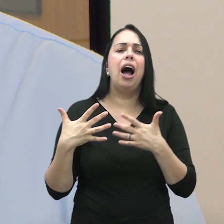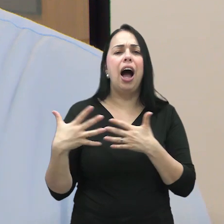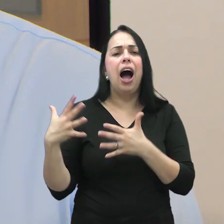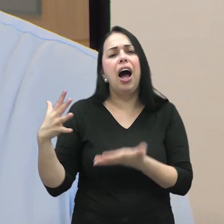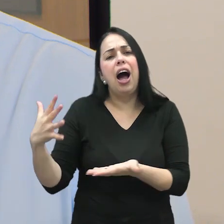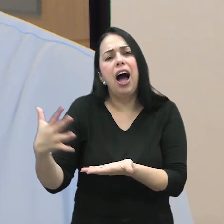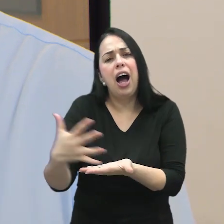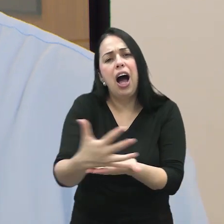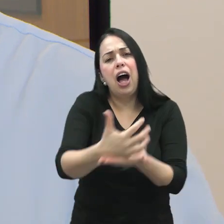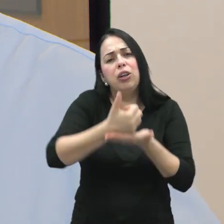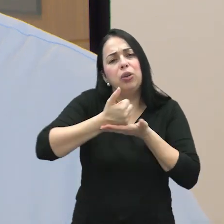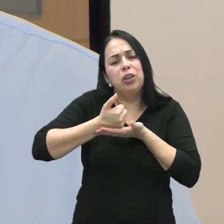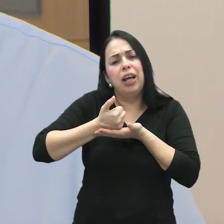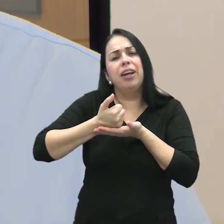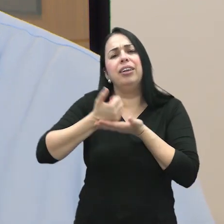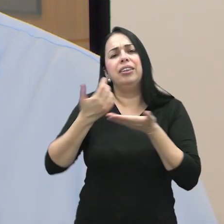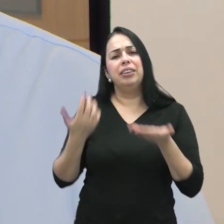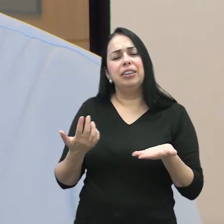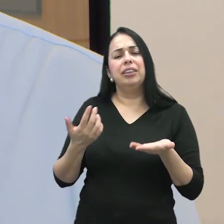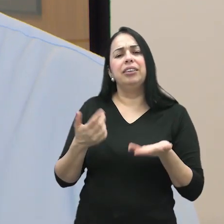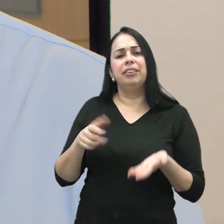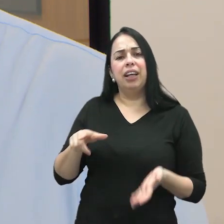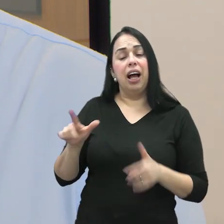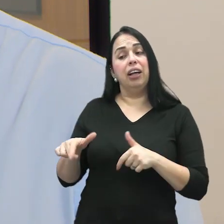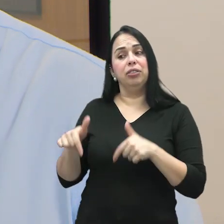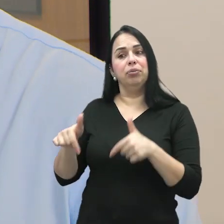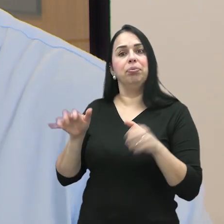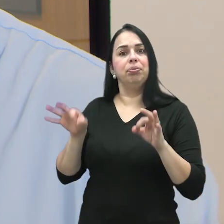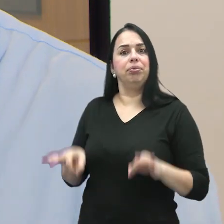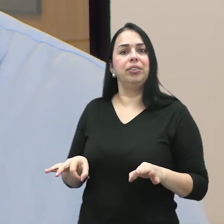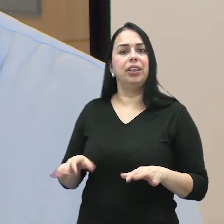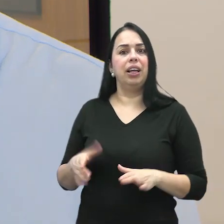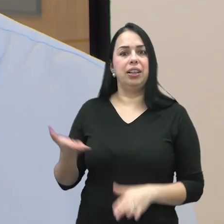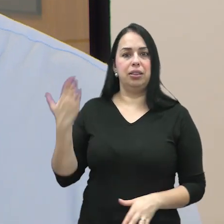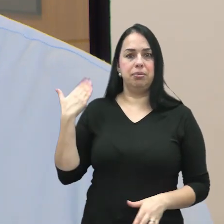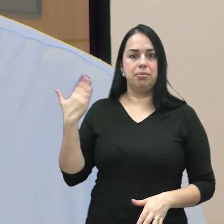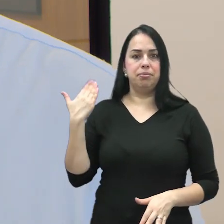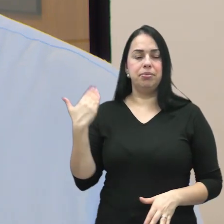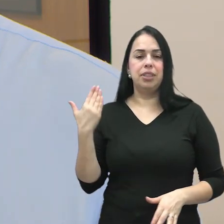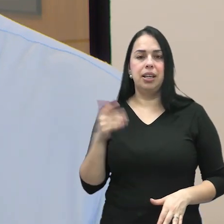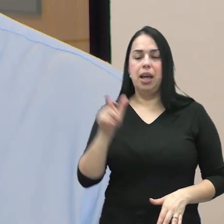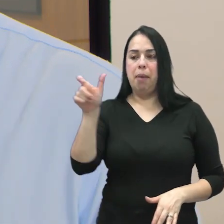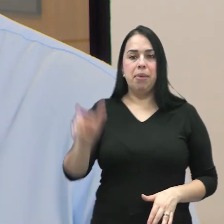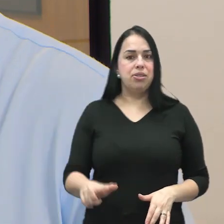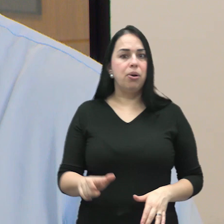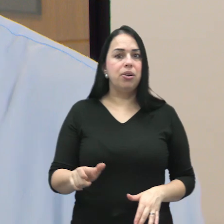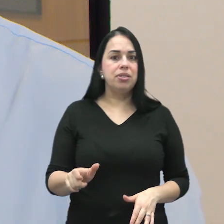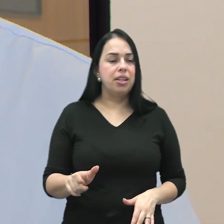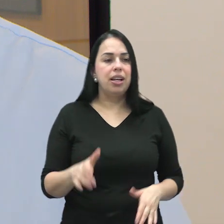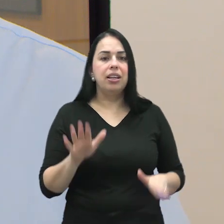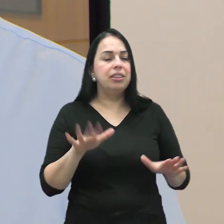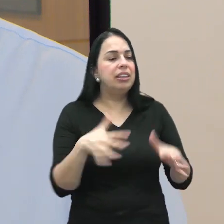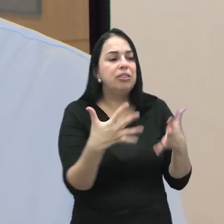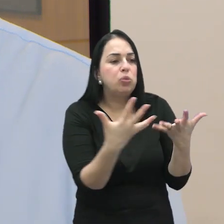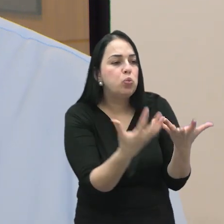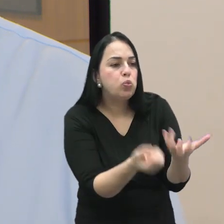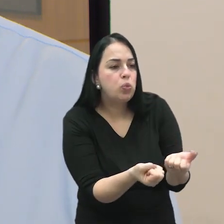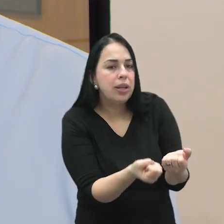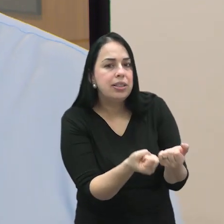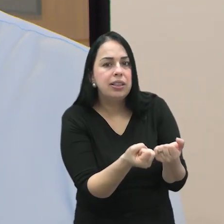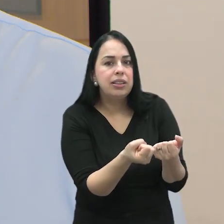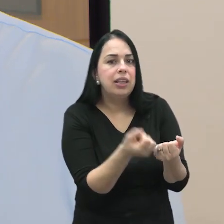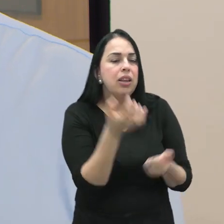animais, tomar essa atitude. Porque, como eu falei antes, às vezes a pessoa não